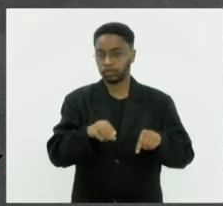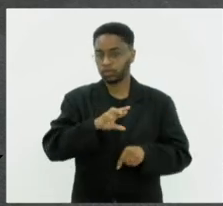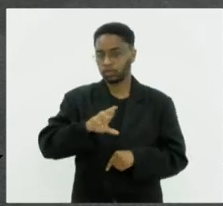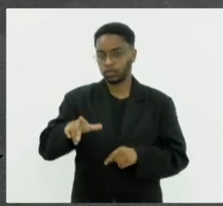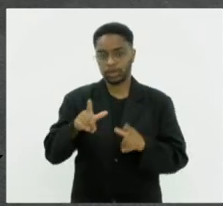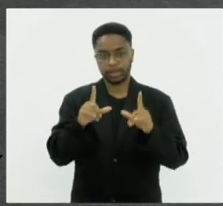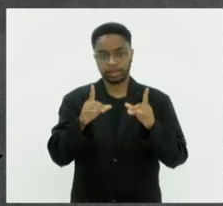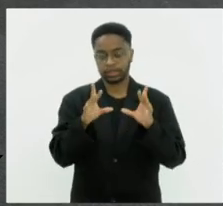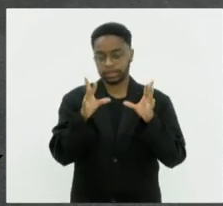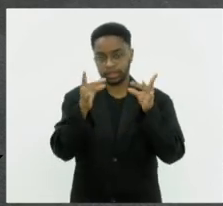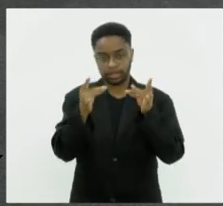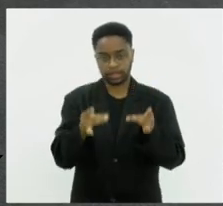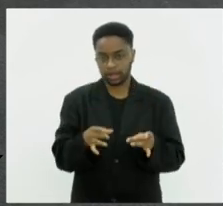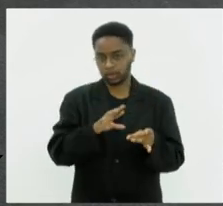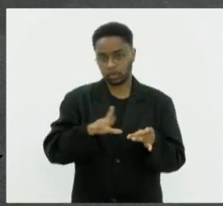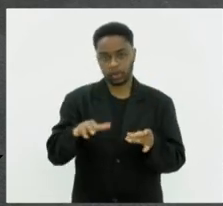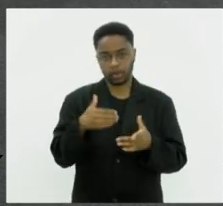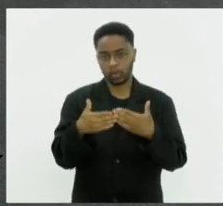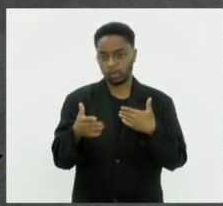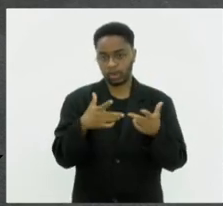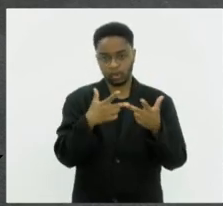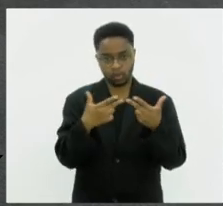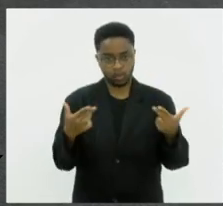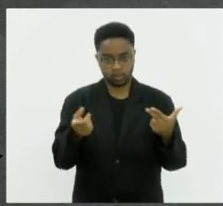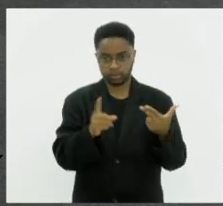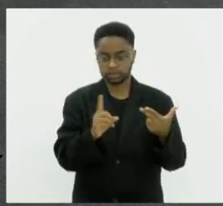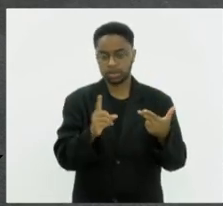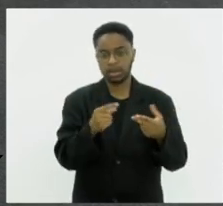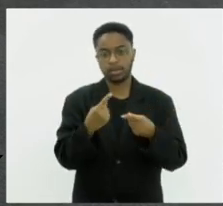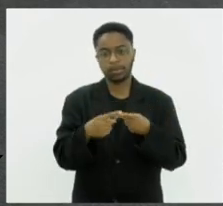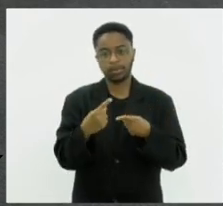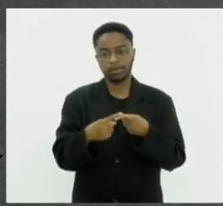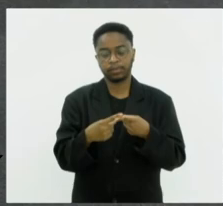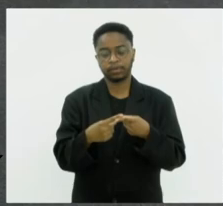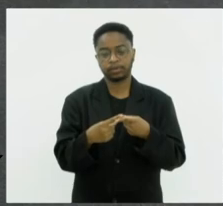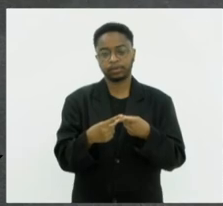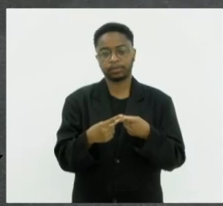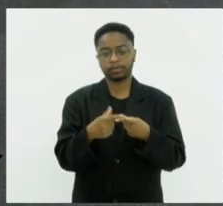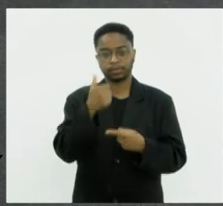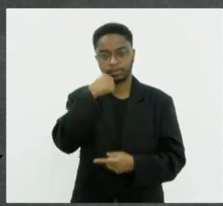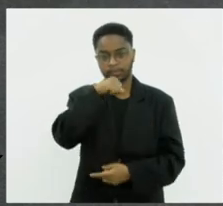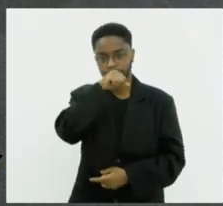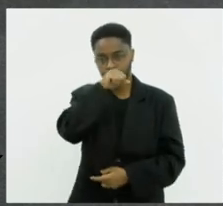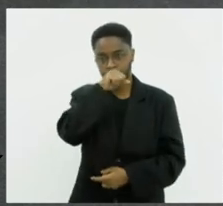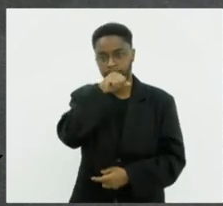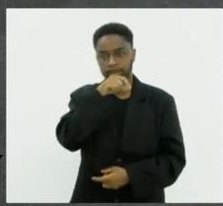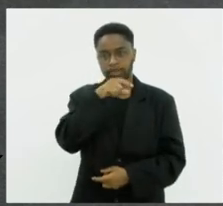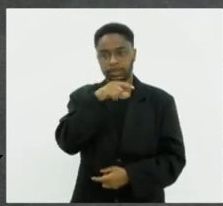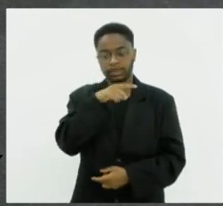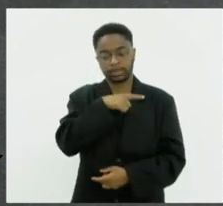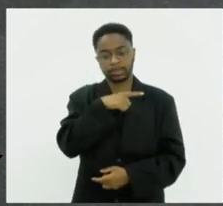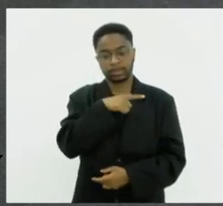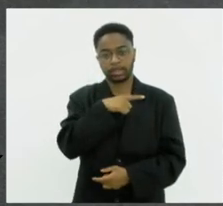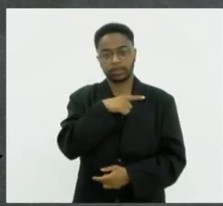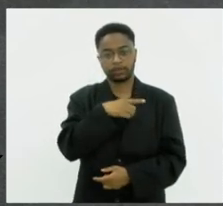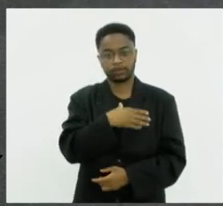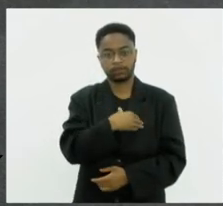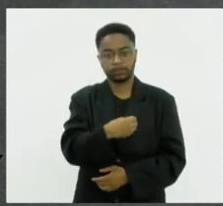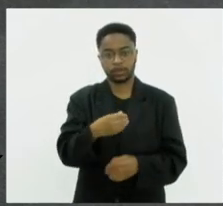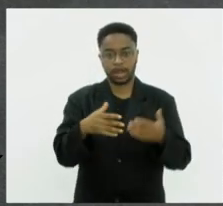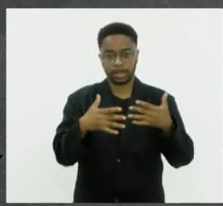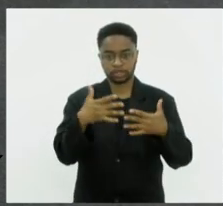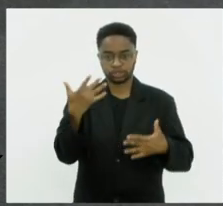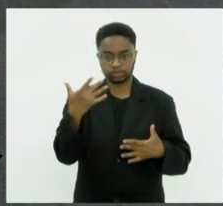é qualquer coisa para mães que, enfim, têm uma maternidade atípica nesse processo. Então,